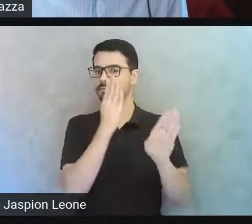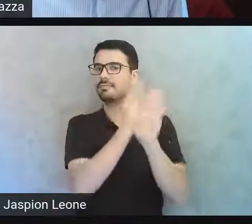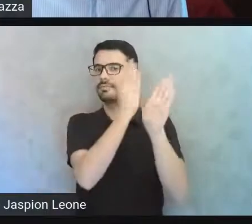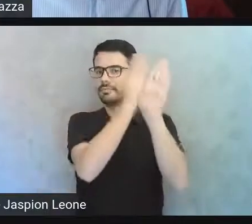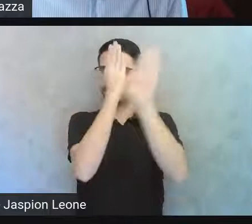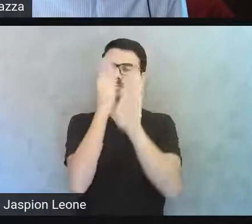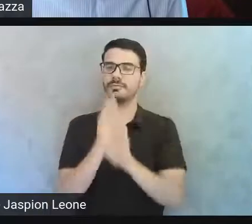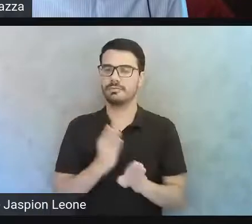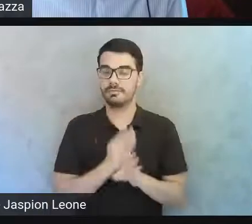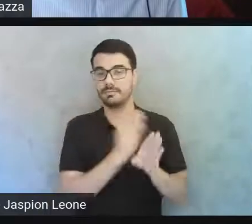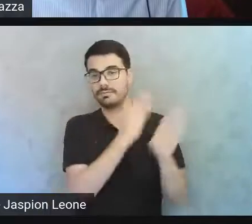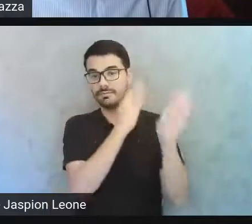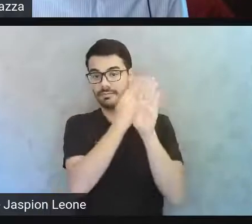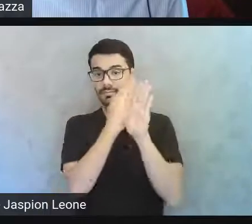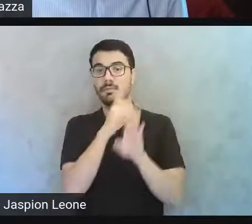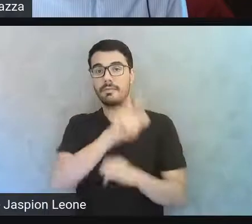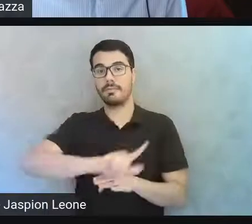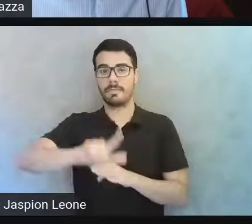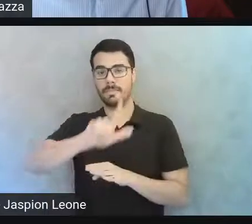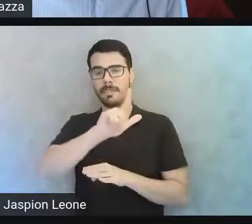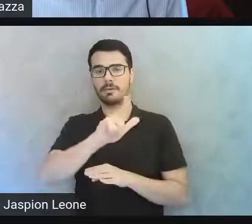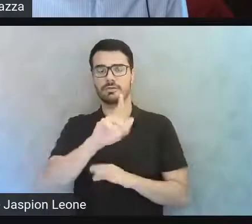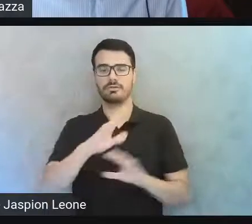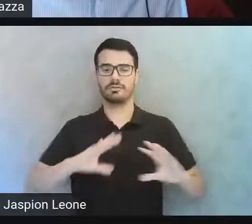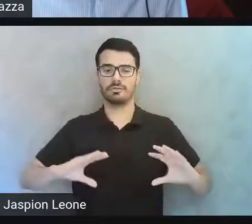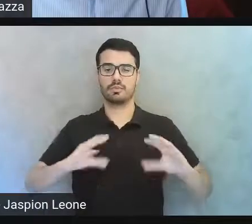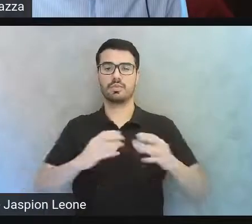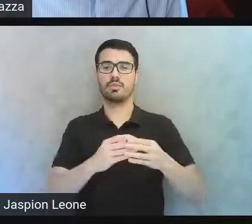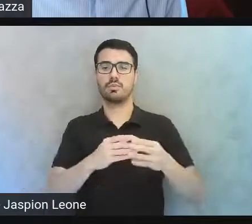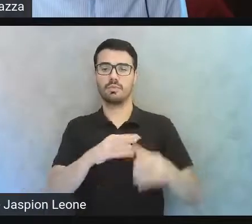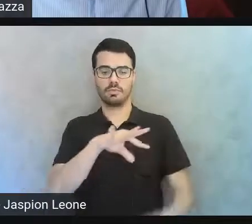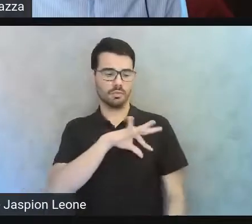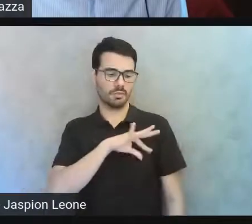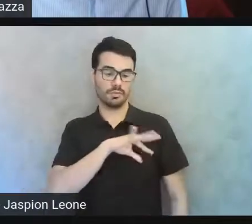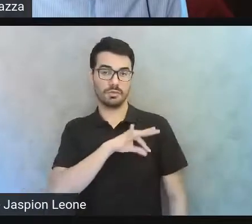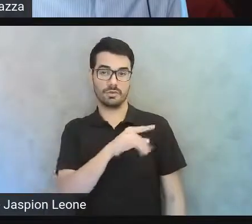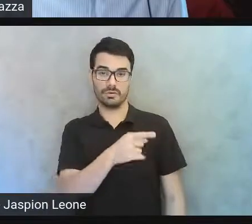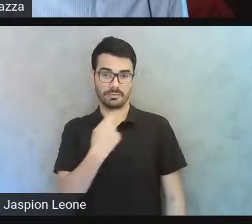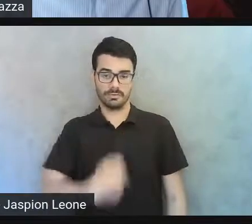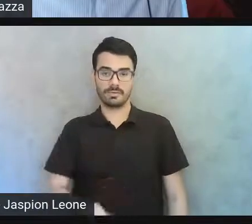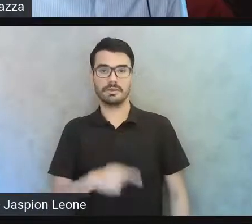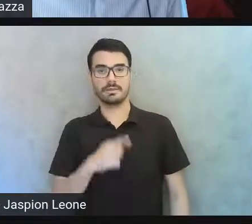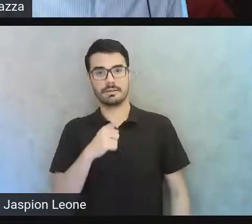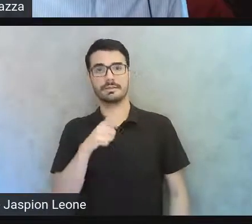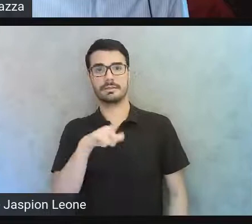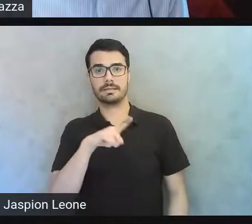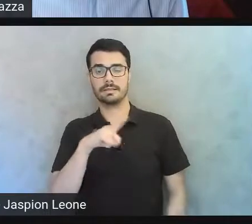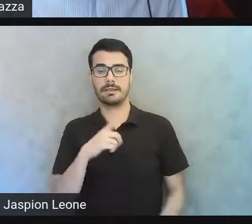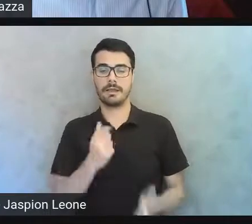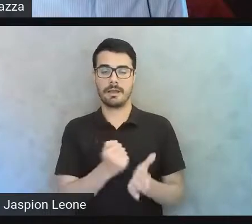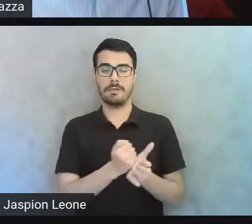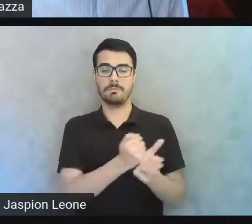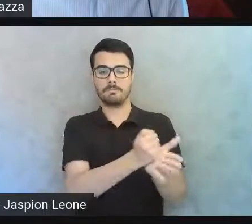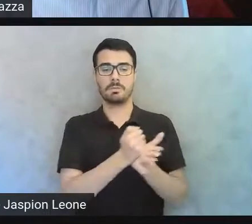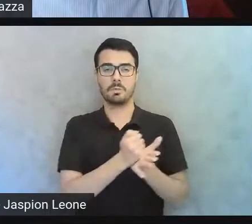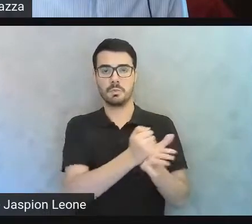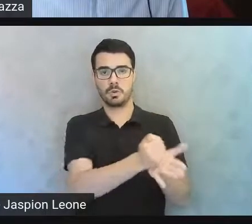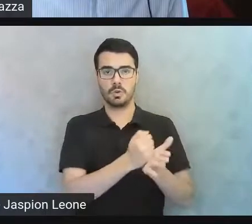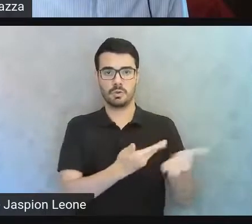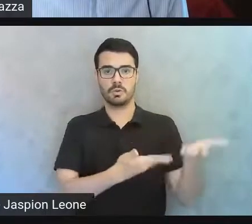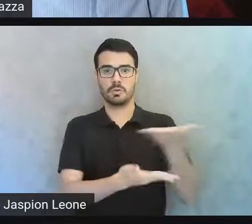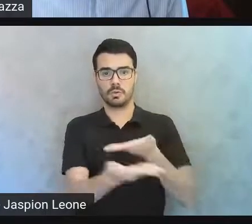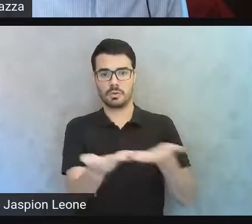fundamental que as autoridades contem aí com a colaboração dos grandes canais